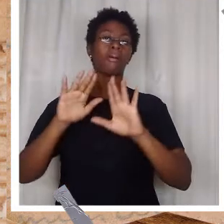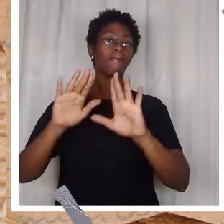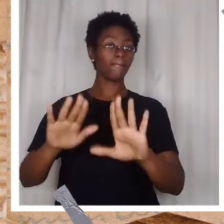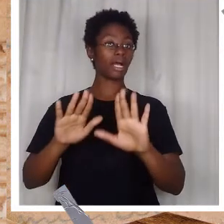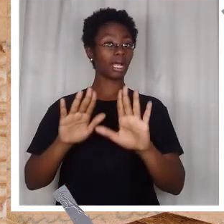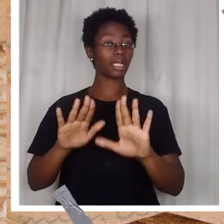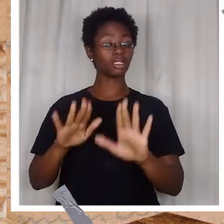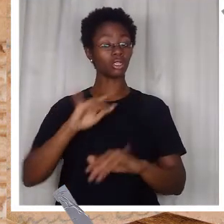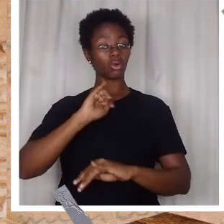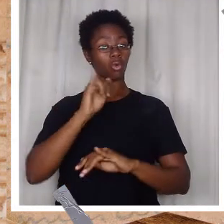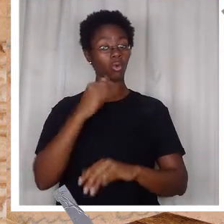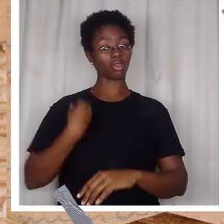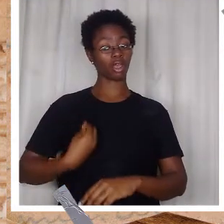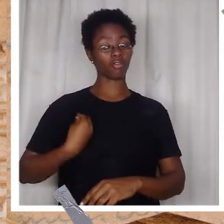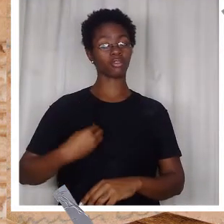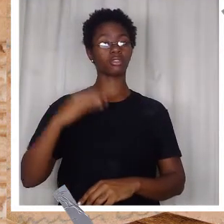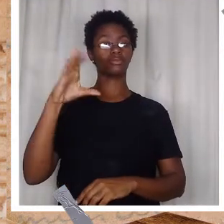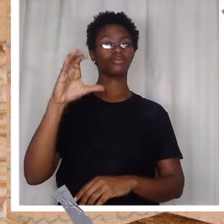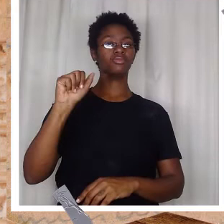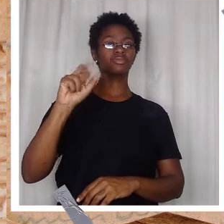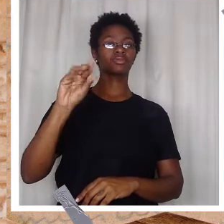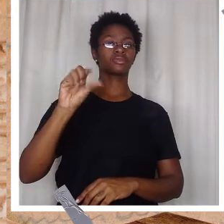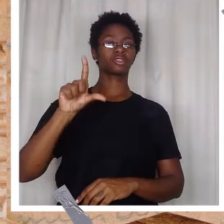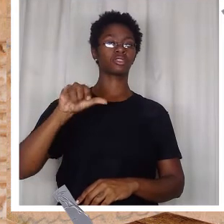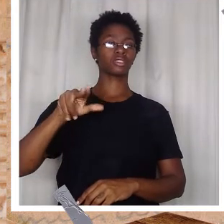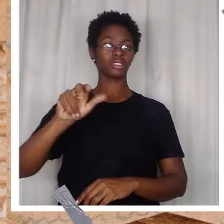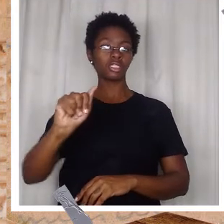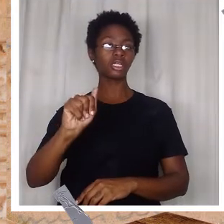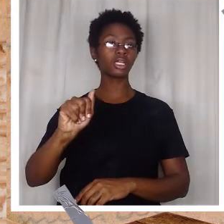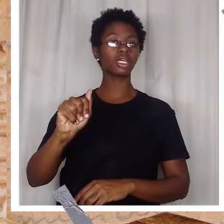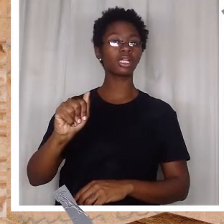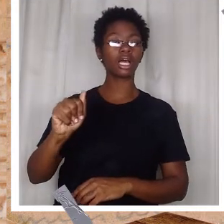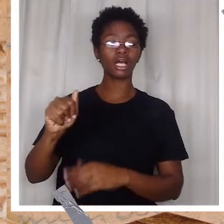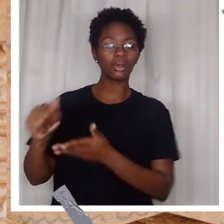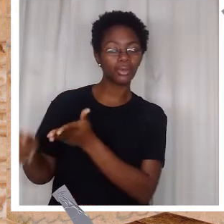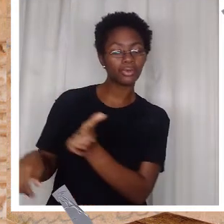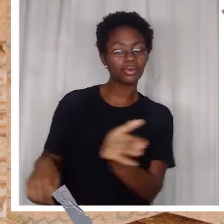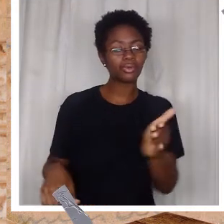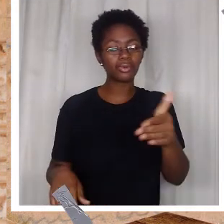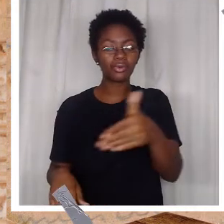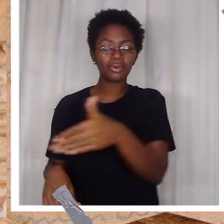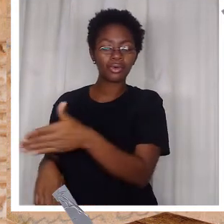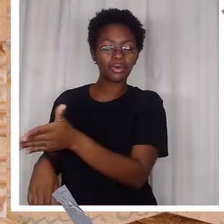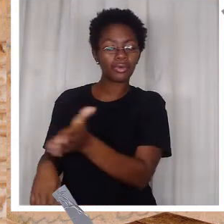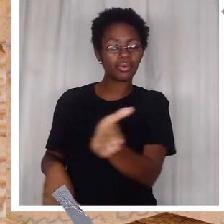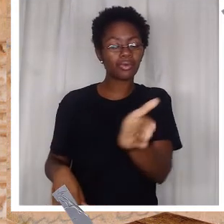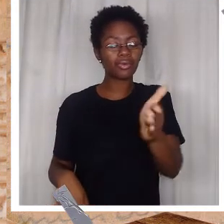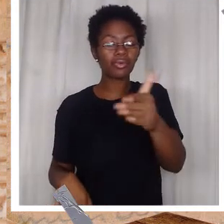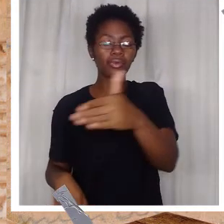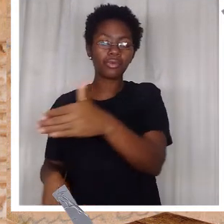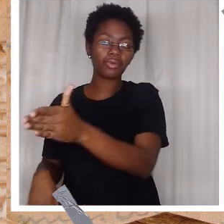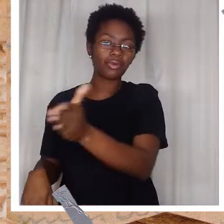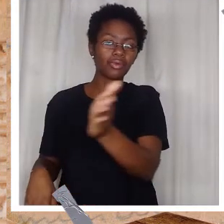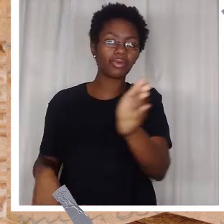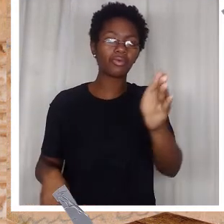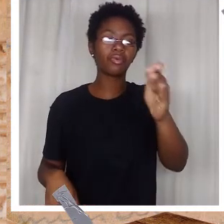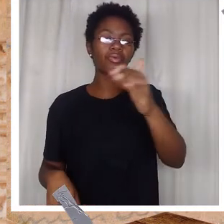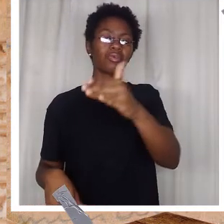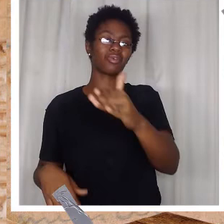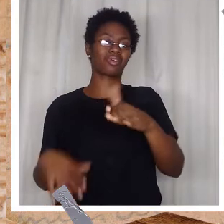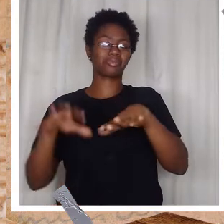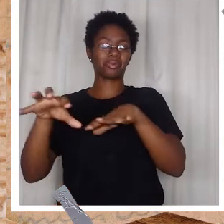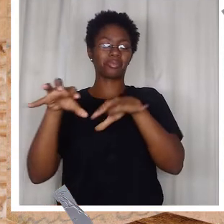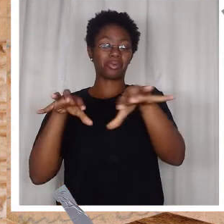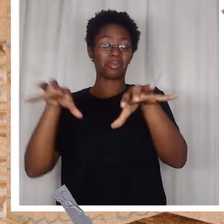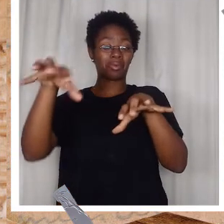uma história da Carolina trafegando um pouco nesses universos que ela fez parte. Agora, a